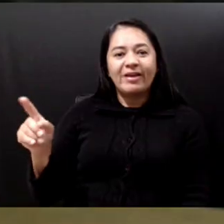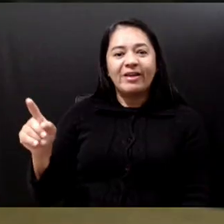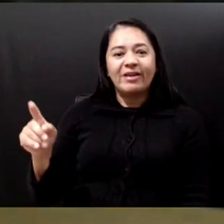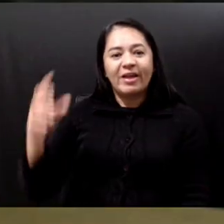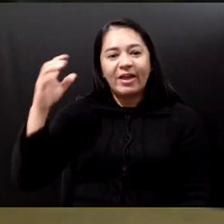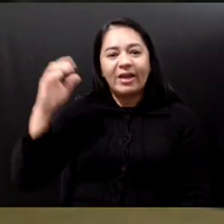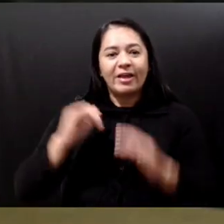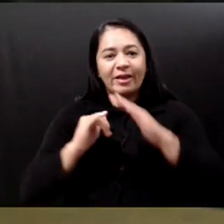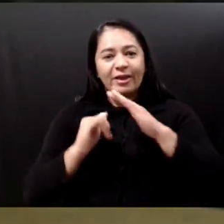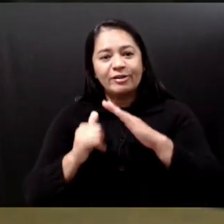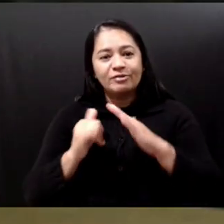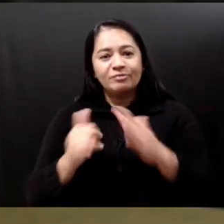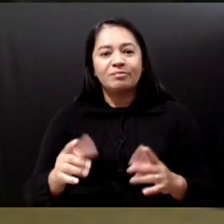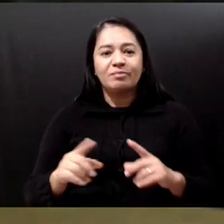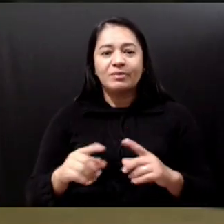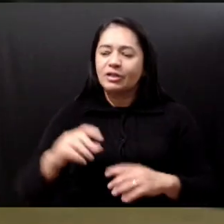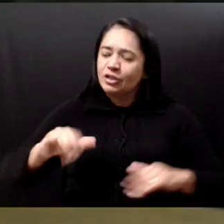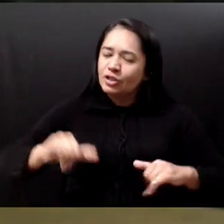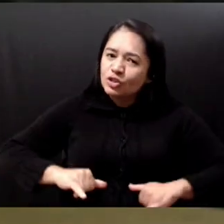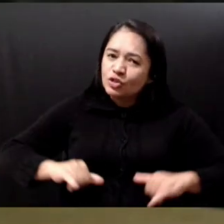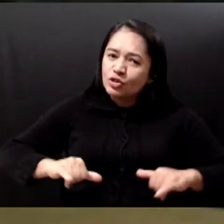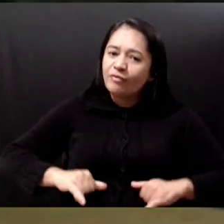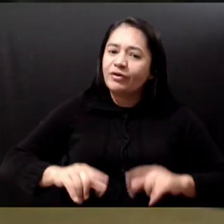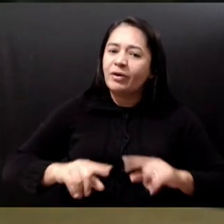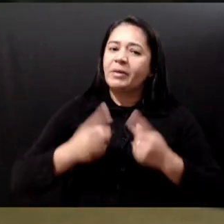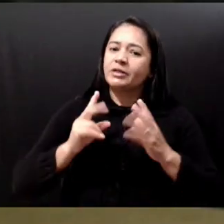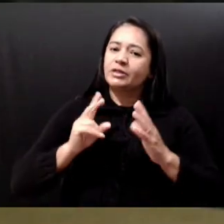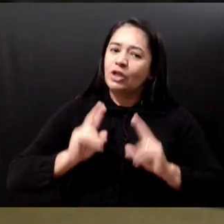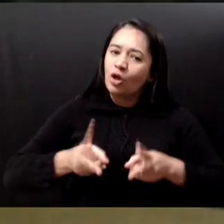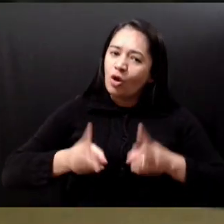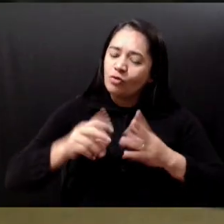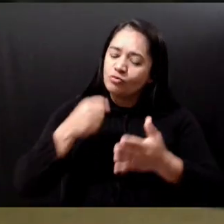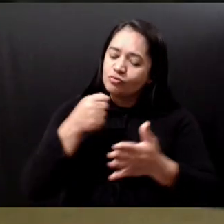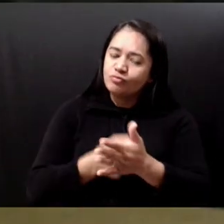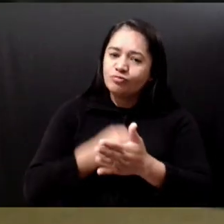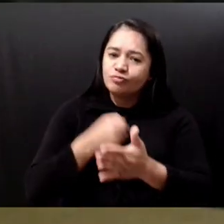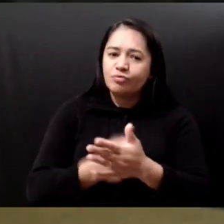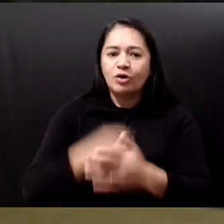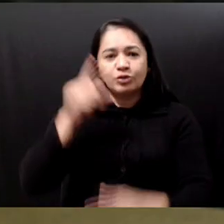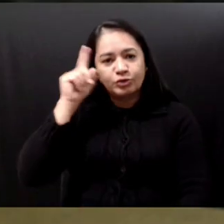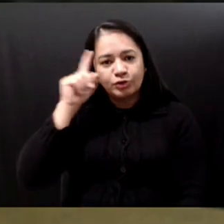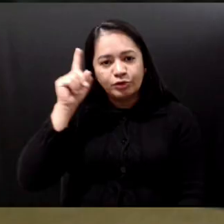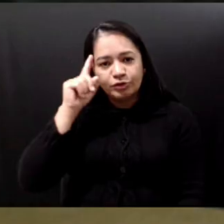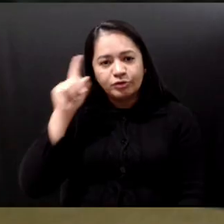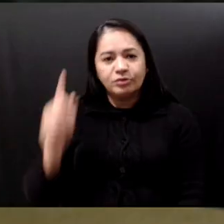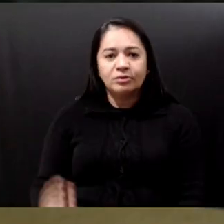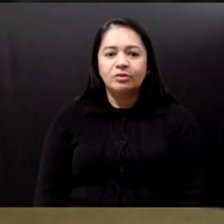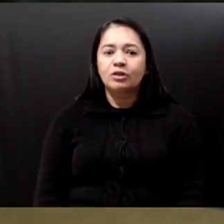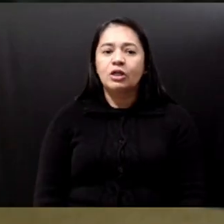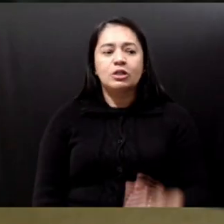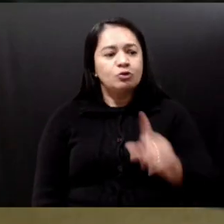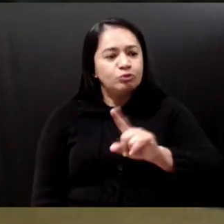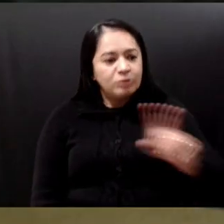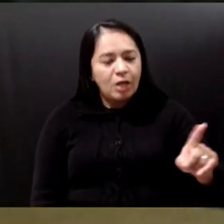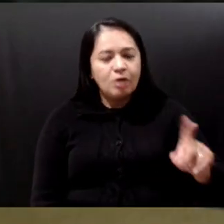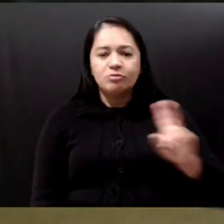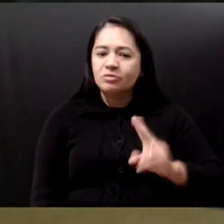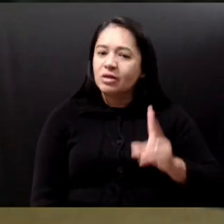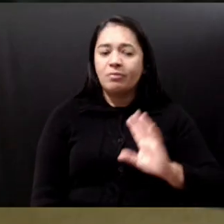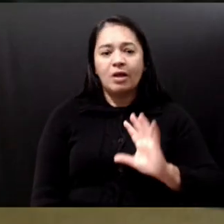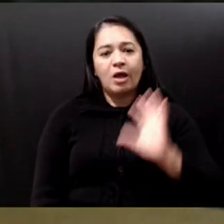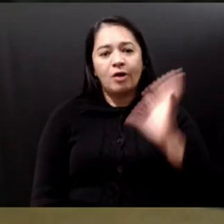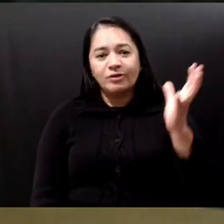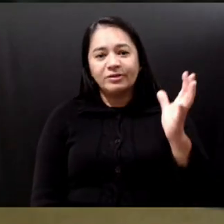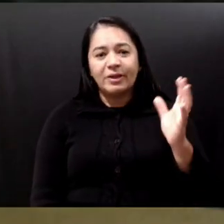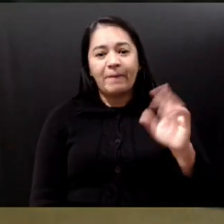mas ele continua batalhando todos os dias, continua recebendo não e pegando todos esses nãos e transformando em sim, mas